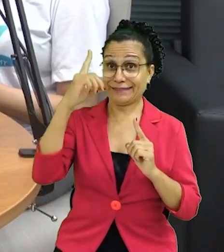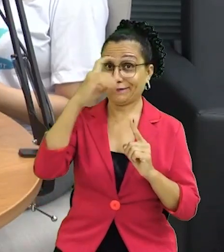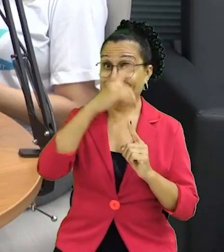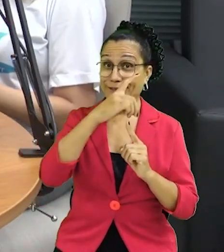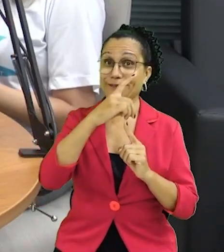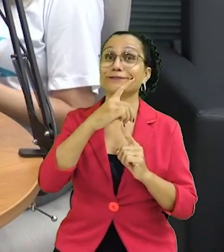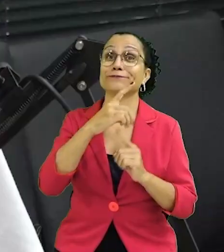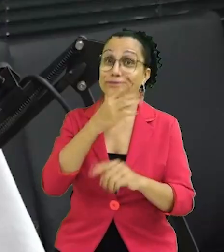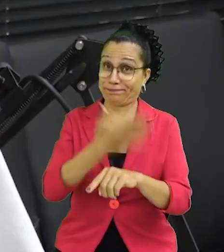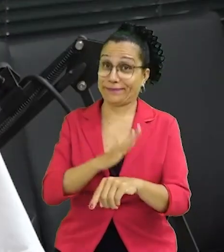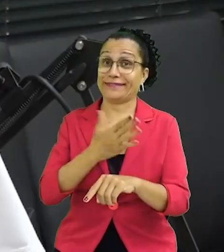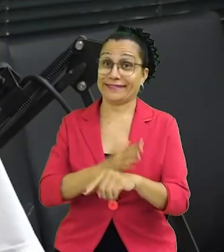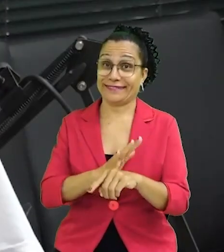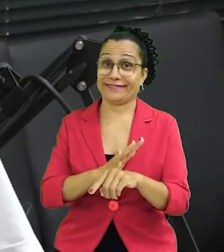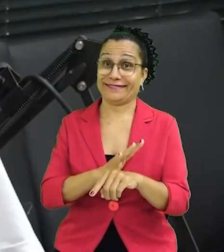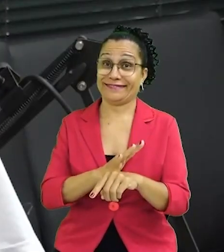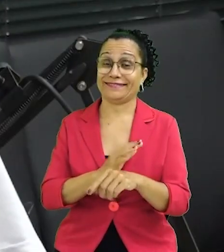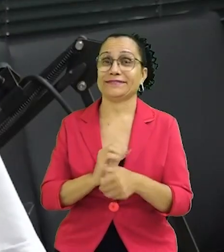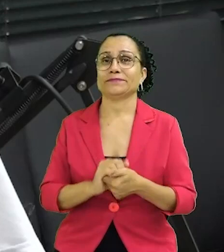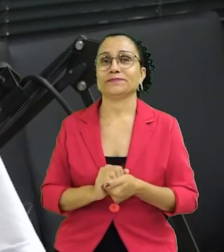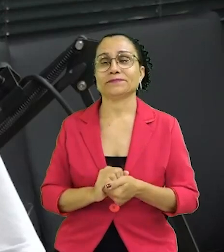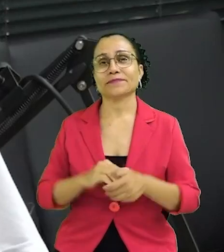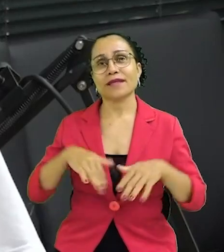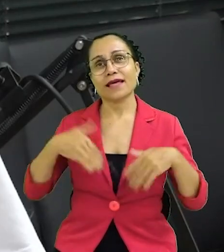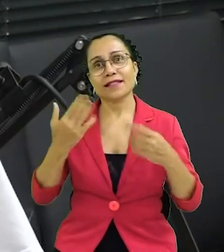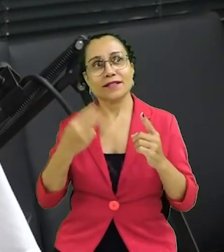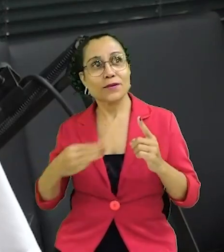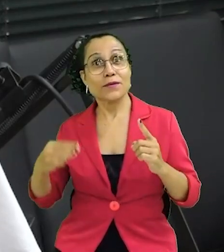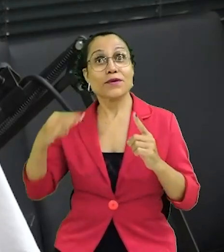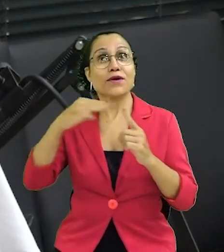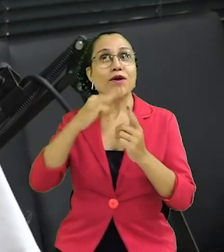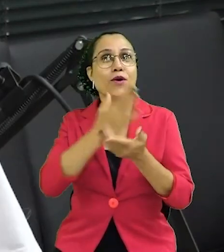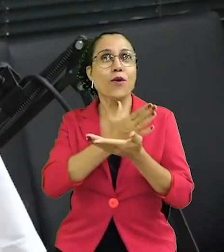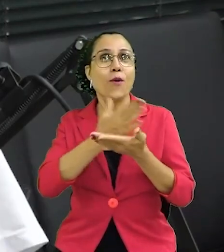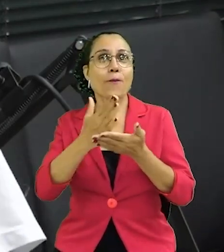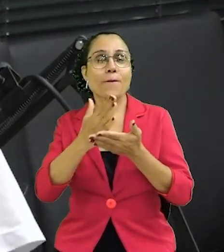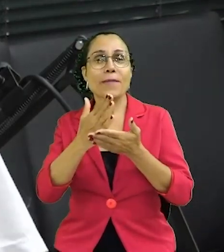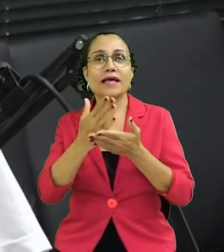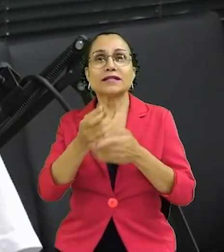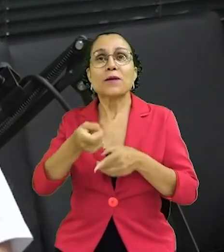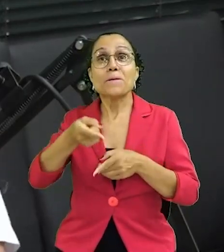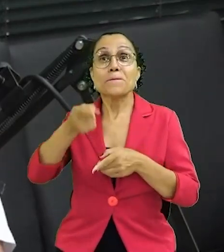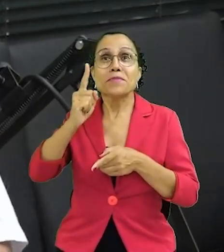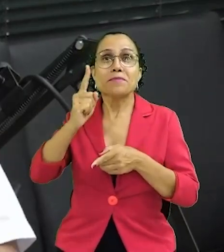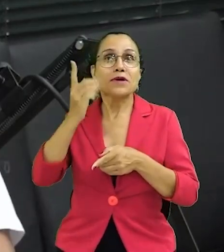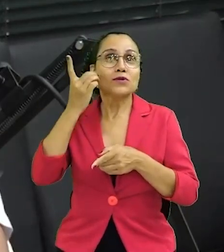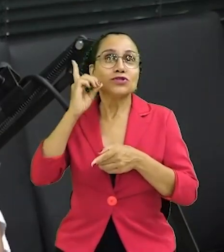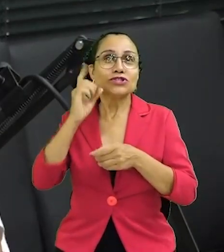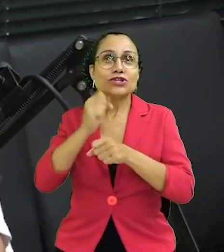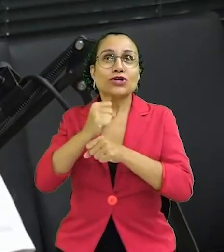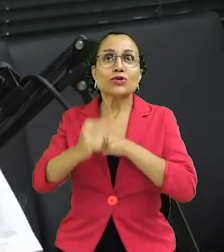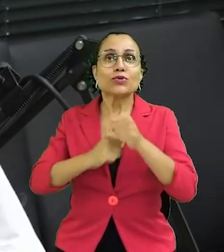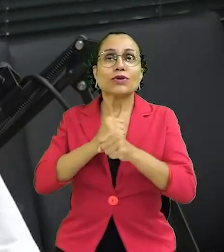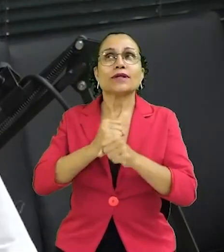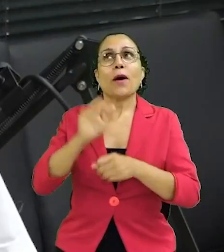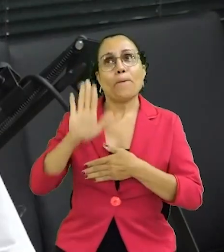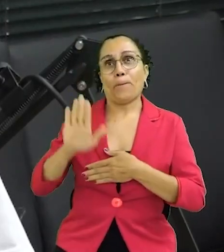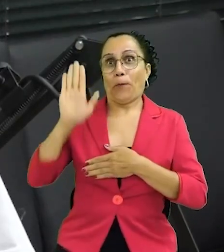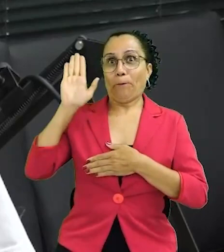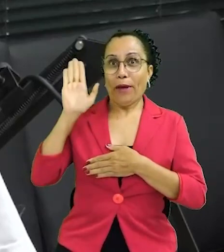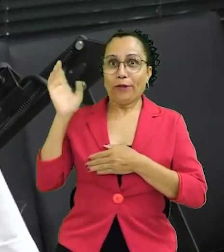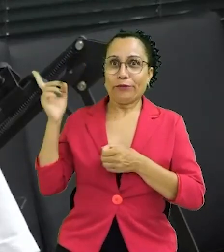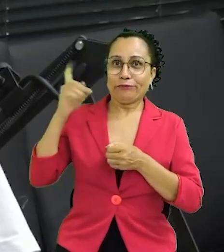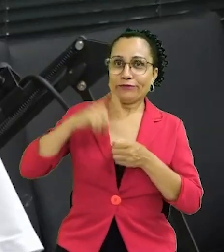prática? Essa meta começa na virada do ano, né? Eu prometo voltar para a academia, uma